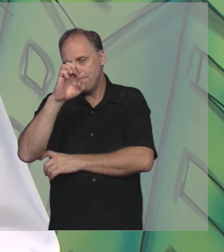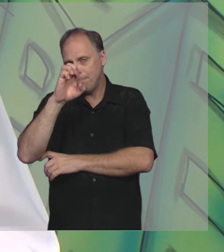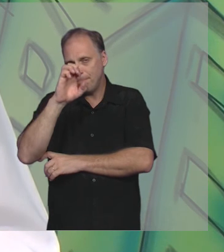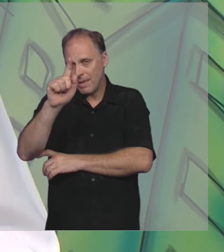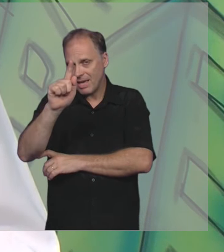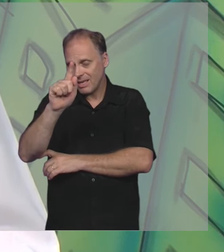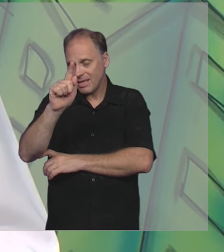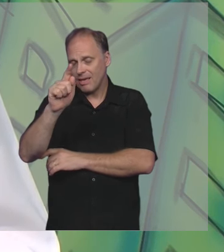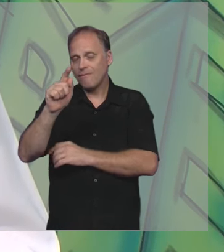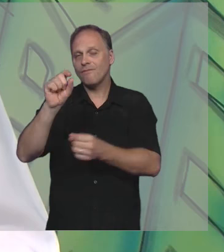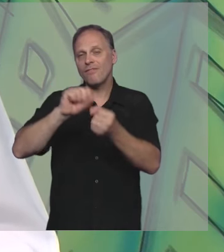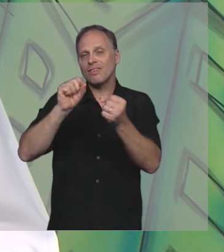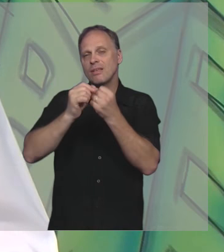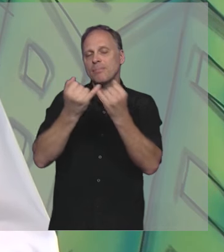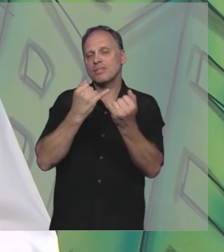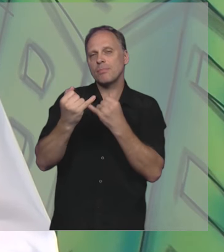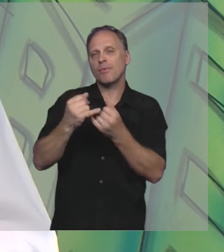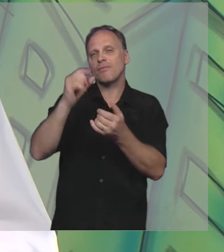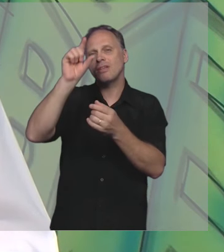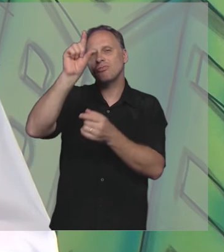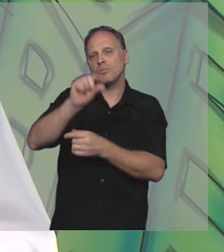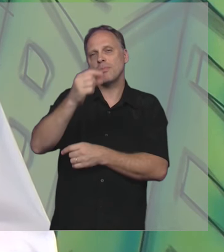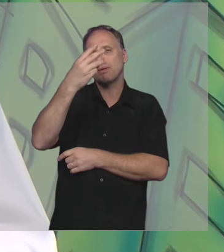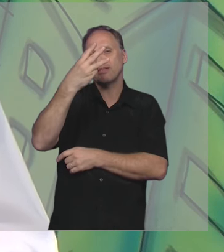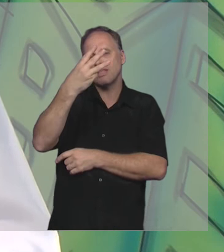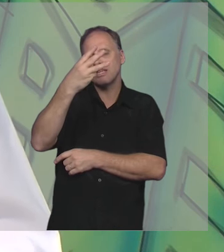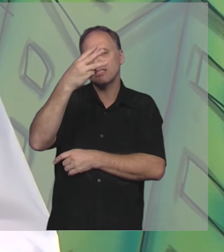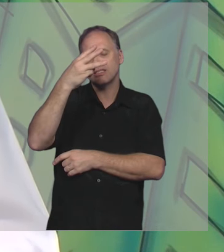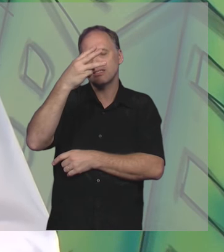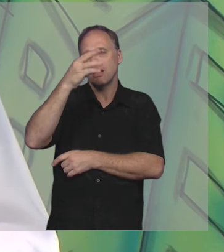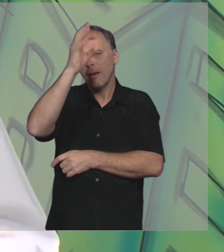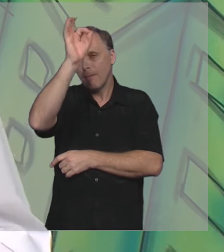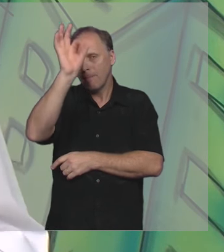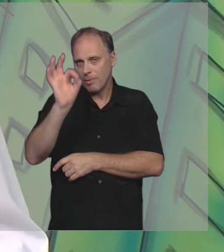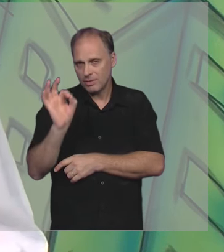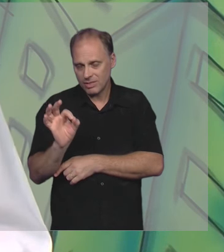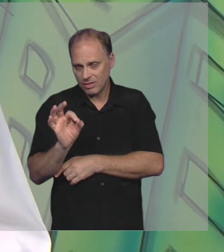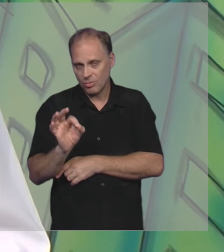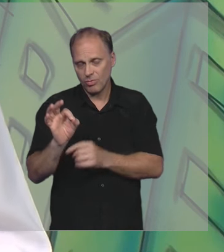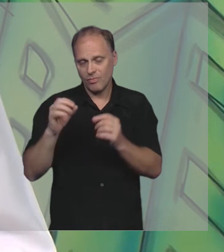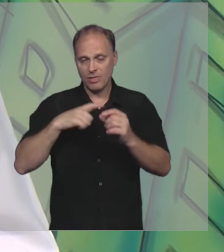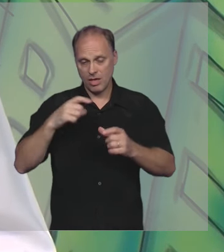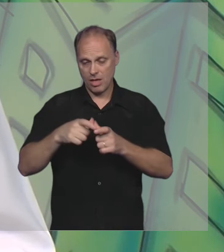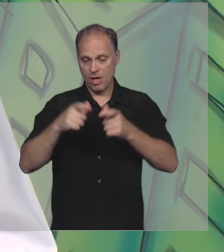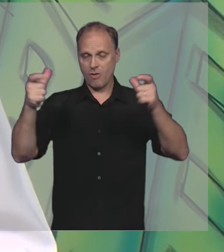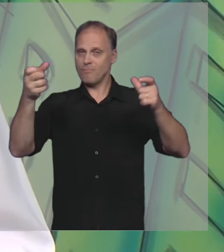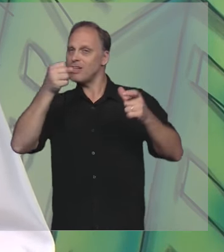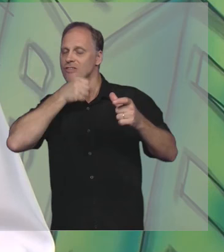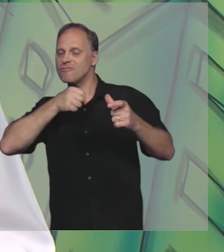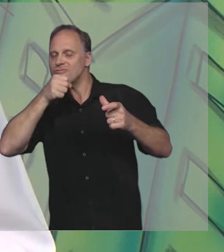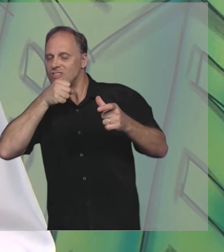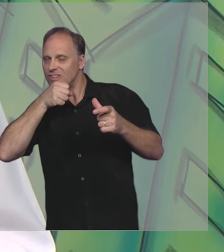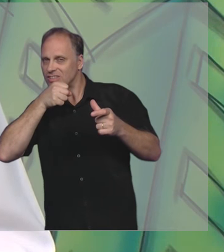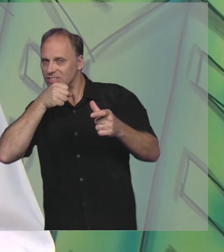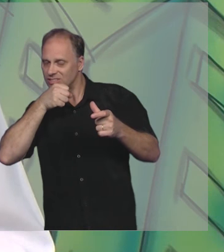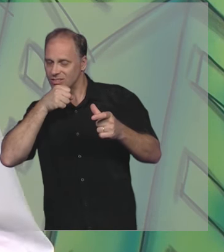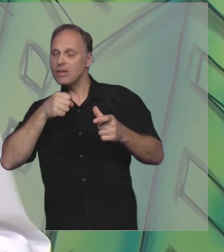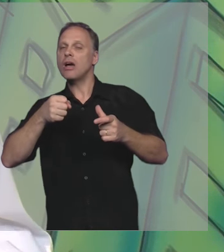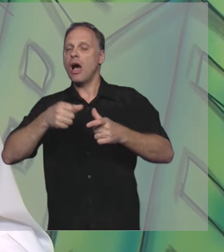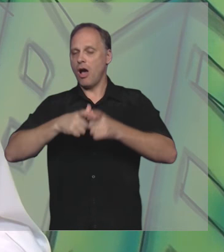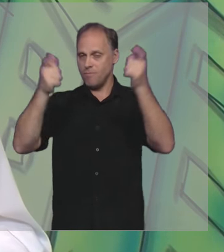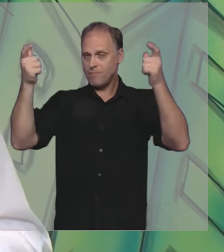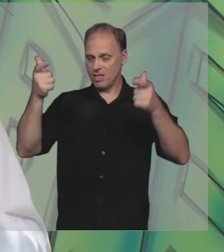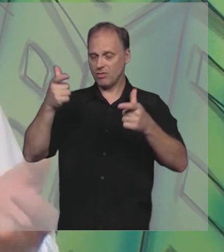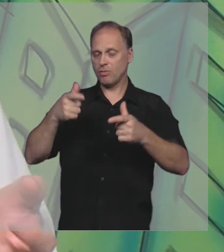se preconiza que ela vai baixar para 3%. Então, quer dizer, tu vai ter um aumento no incremento, tu